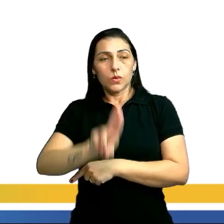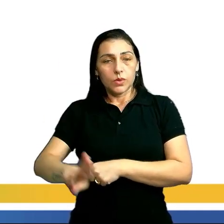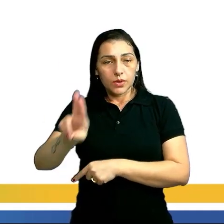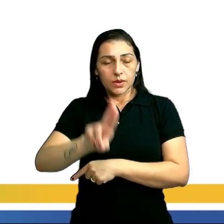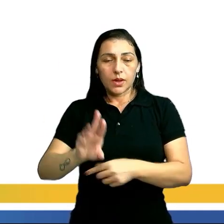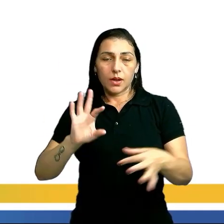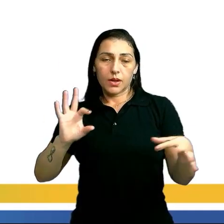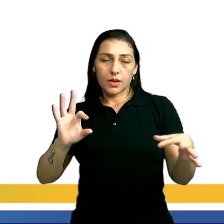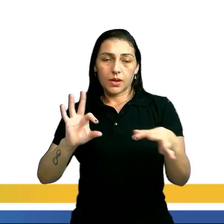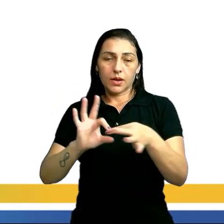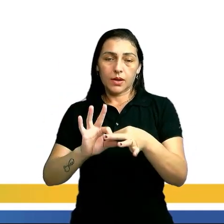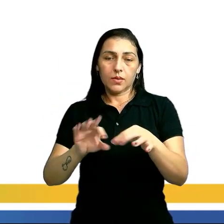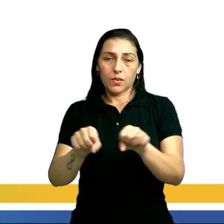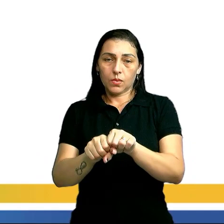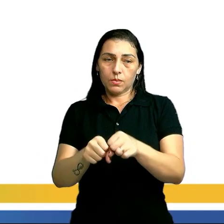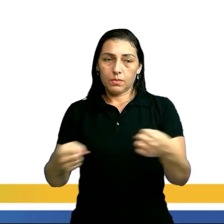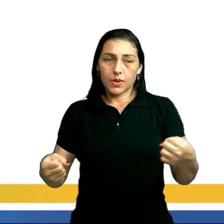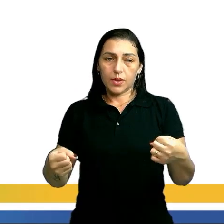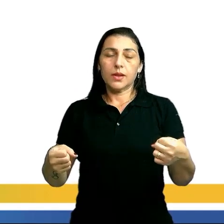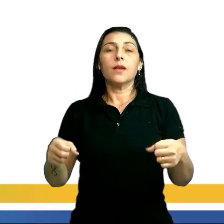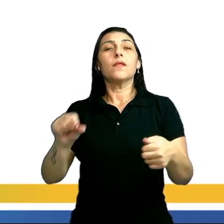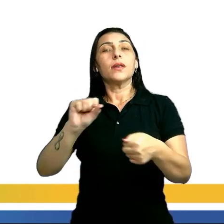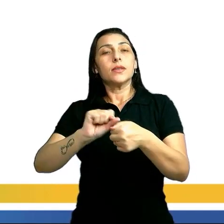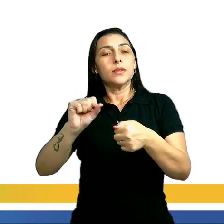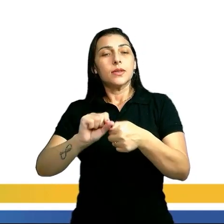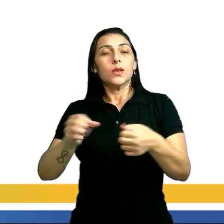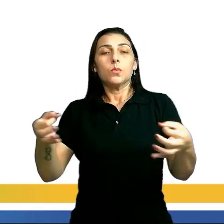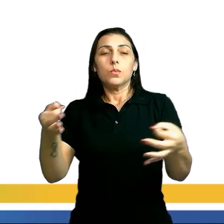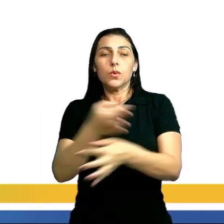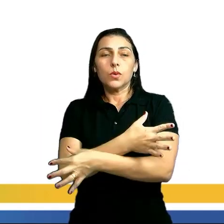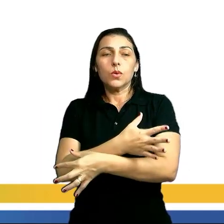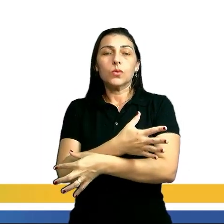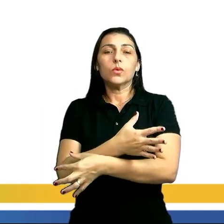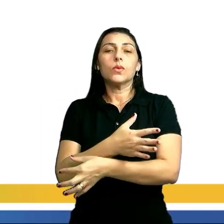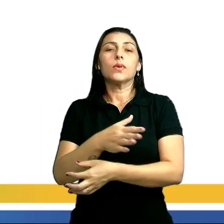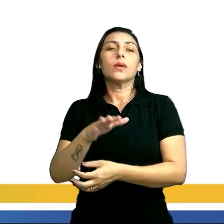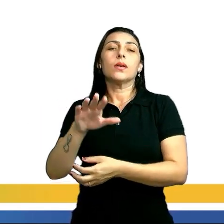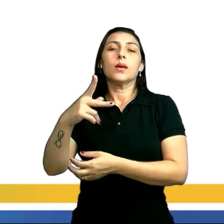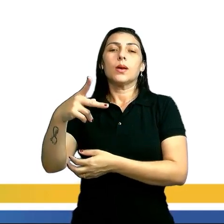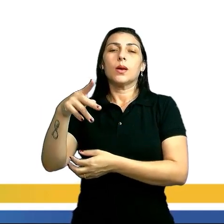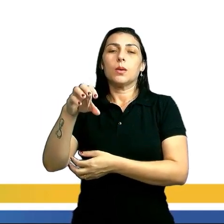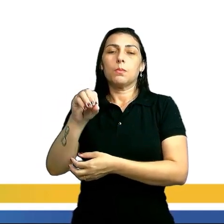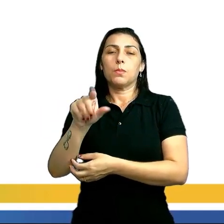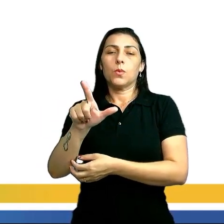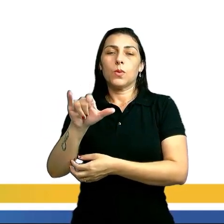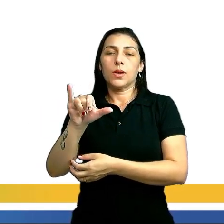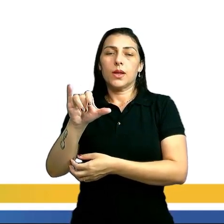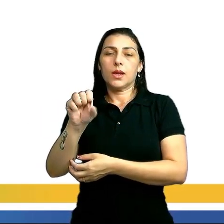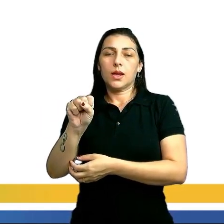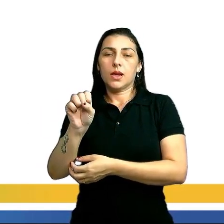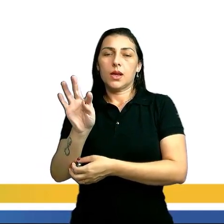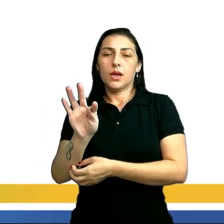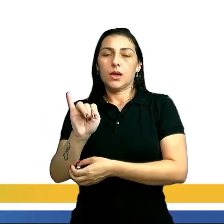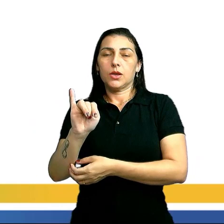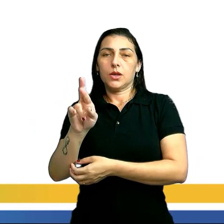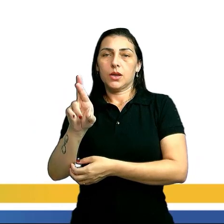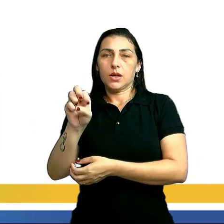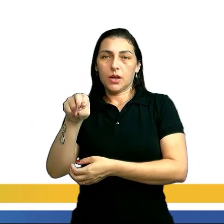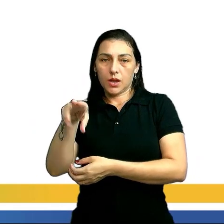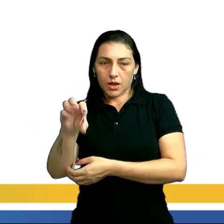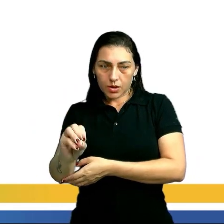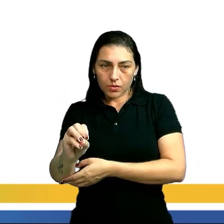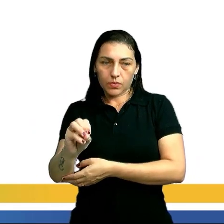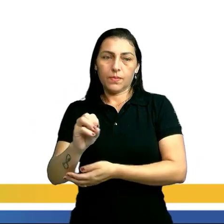catalisadores, a ligação dupla é rompida e forma-se então o nosso poliestireno, que é o nosso polímero,